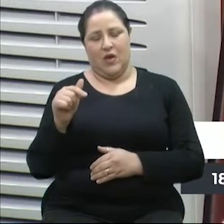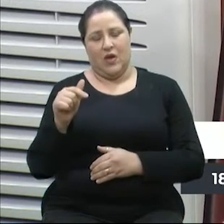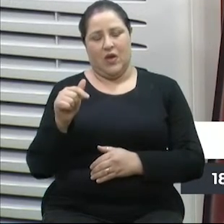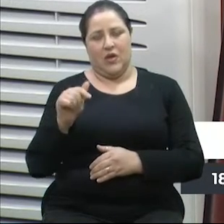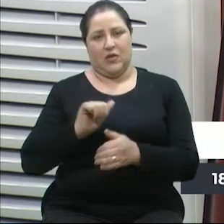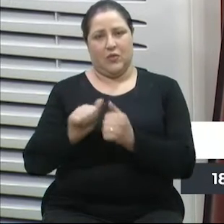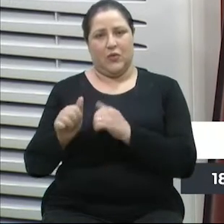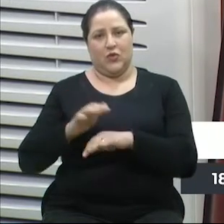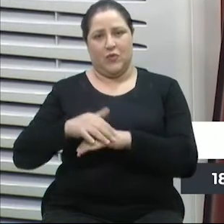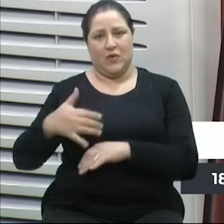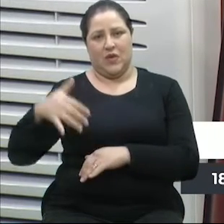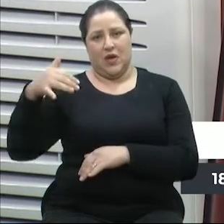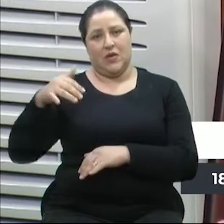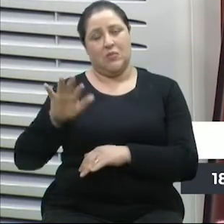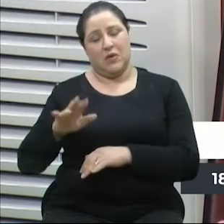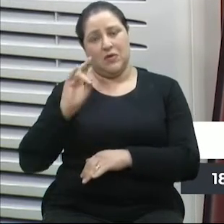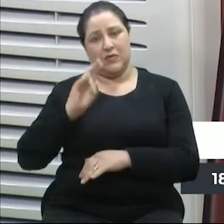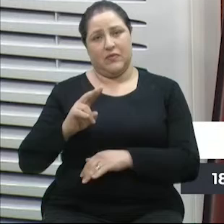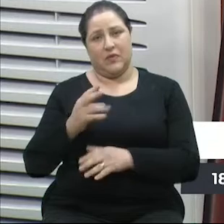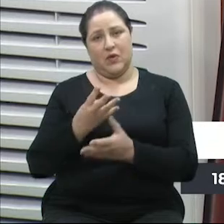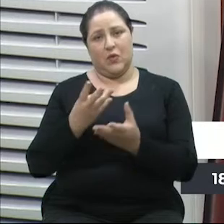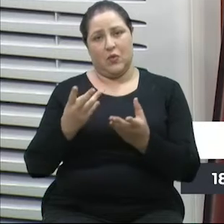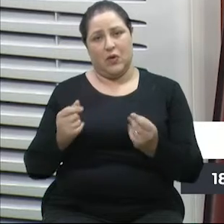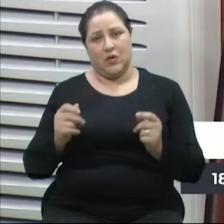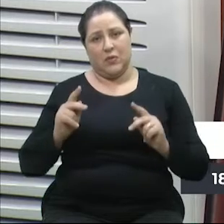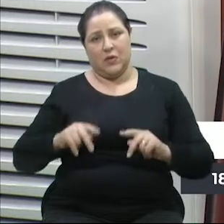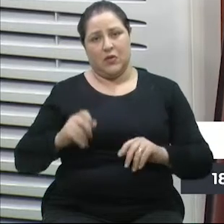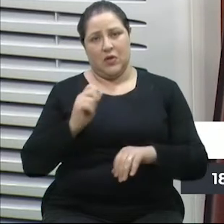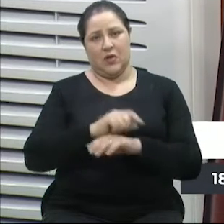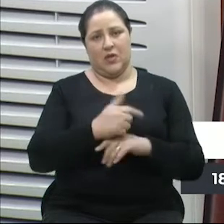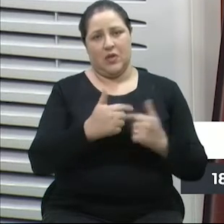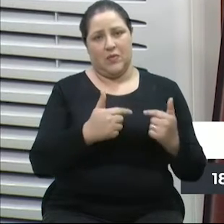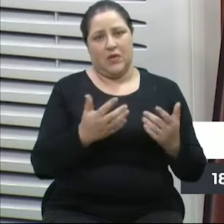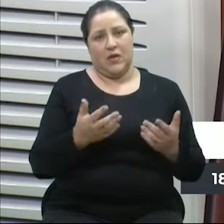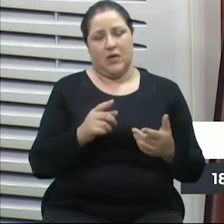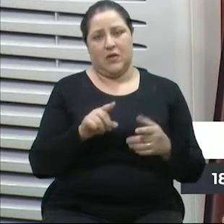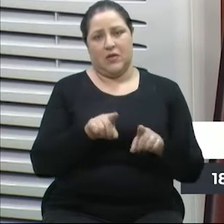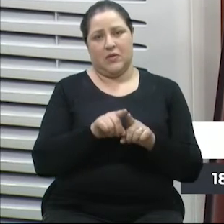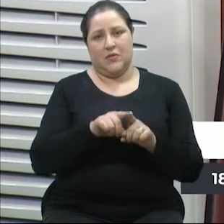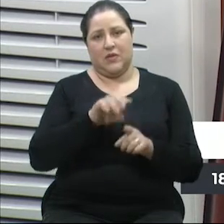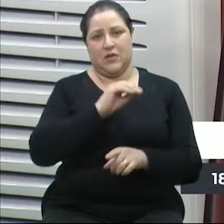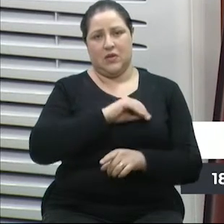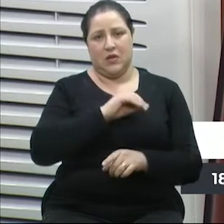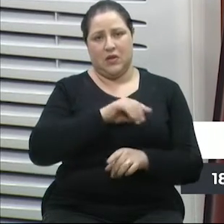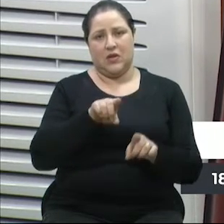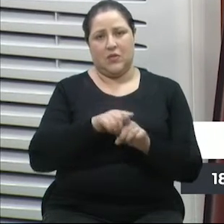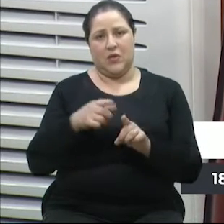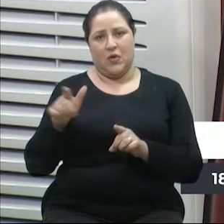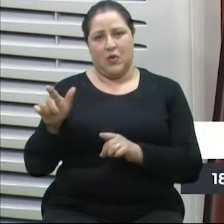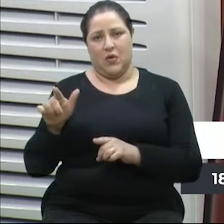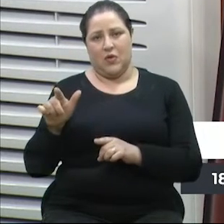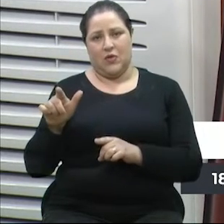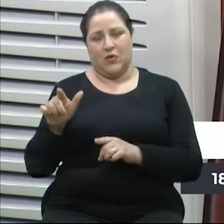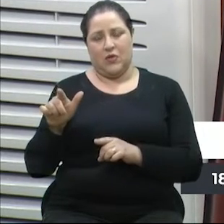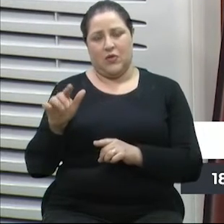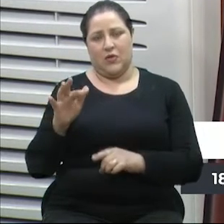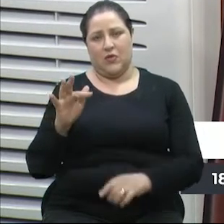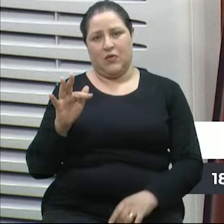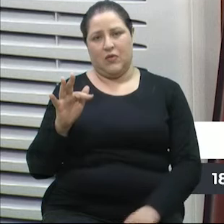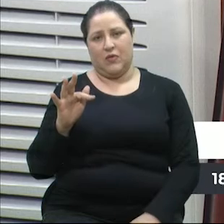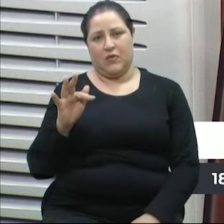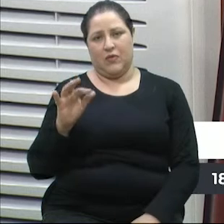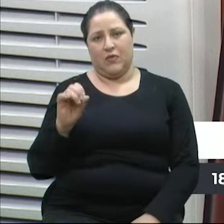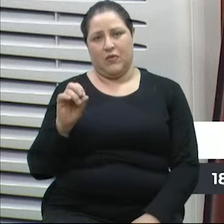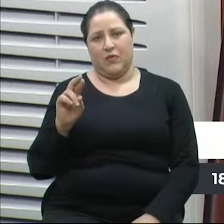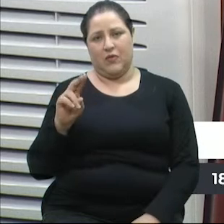olha a quantidade de emprego que gira, a rede hoteleira, quando tem, tipo em São Paulo, Fórmula Truck. E hoje Caxias, segundo o